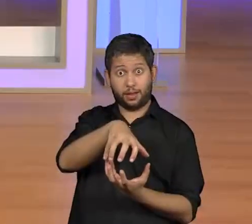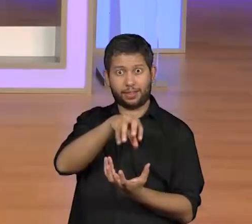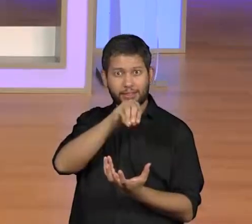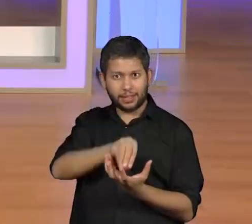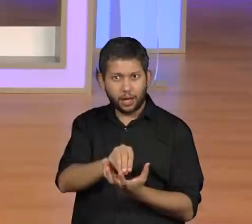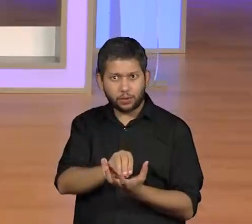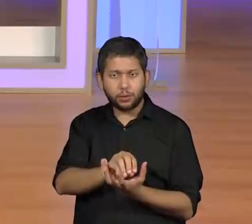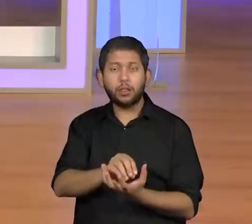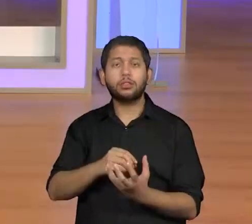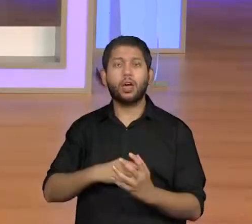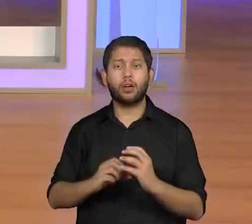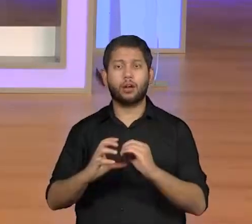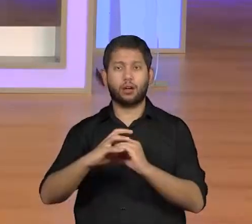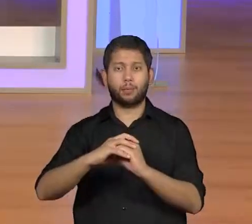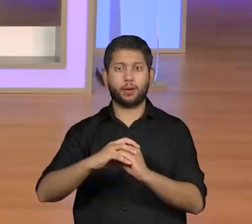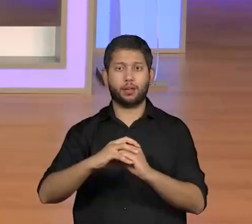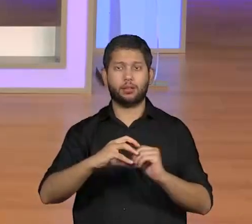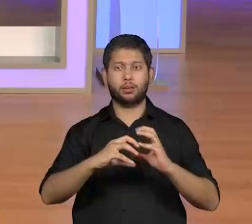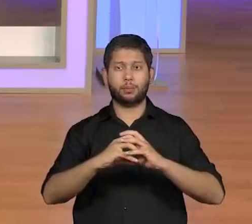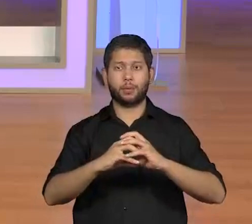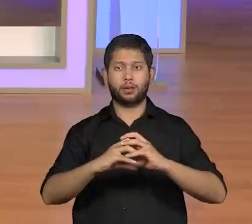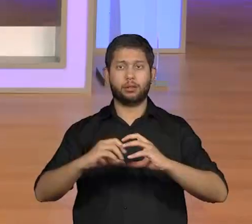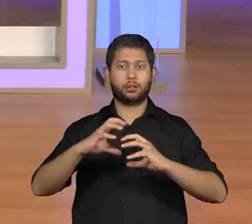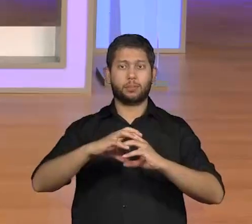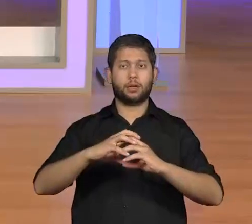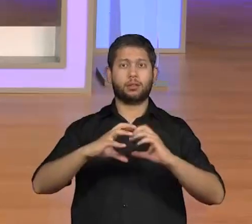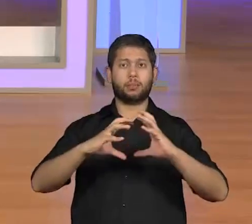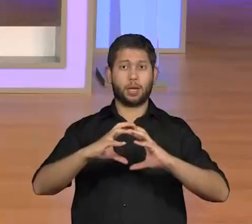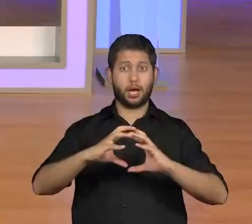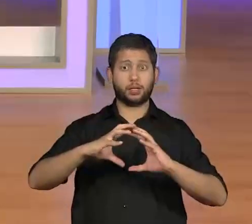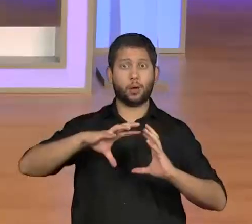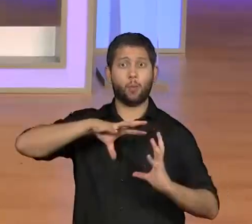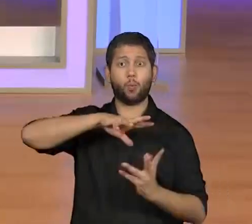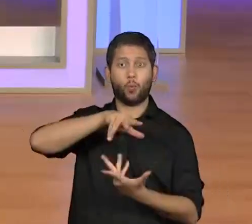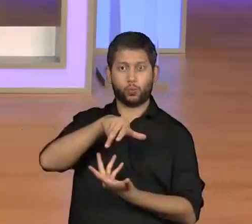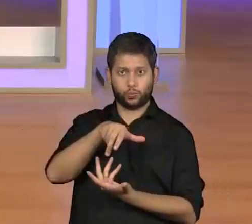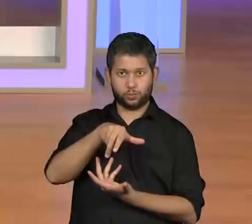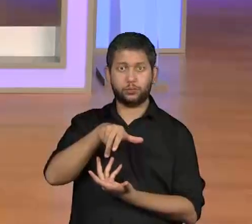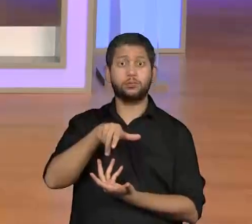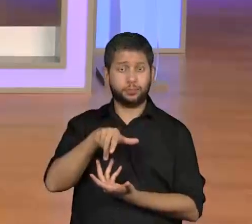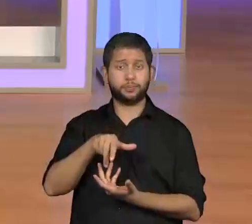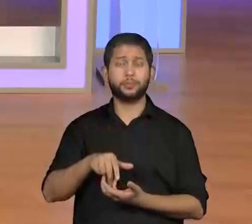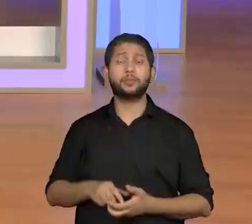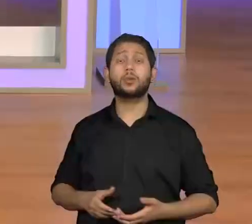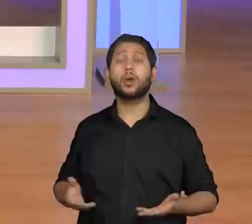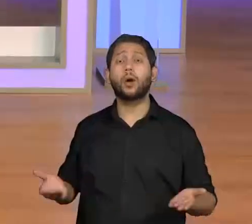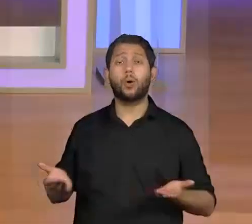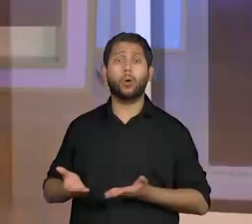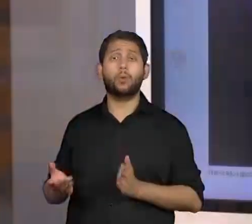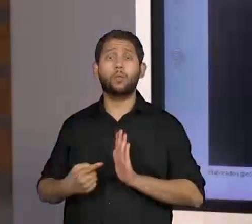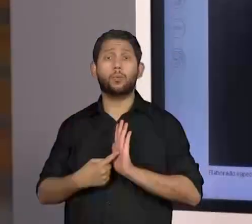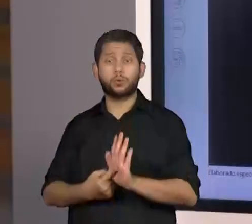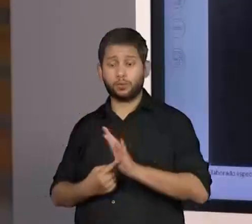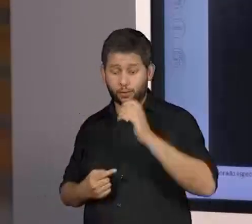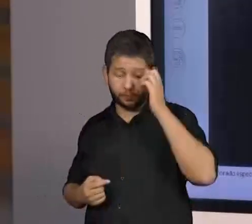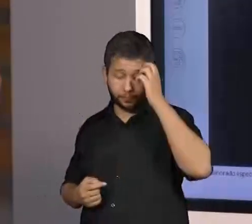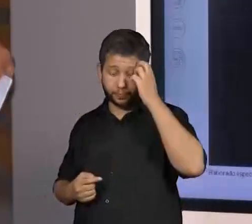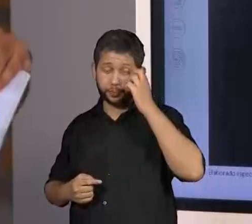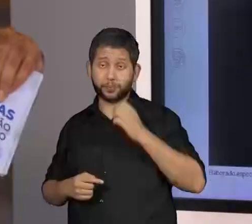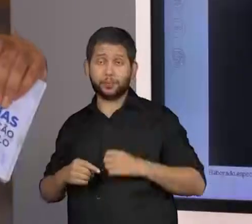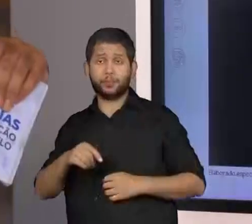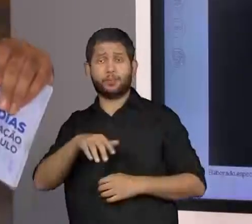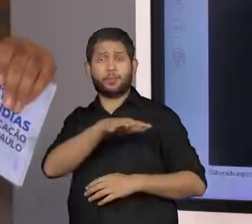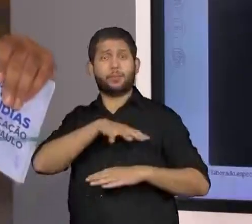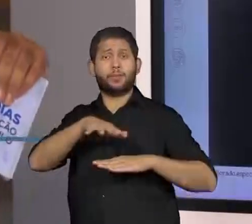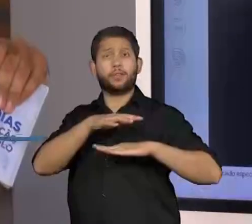camadas diferentes. E agora nós vamos ver os agentes externos. Então, olha aqui para mim. Nos agentes externos, quem